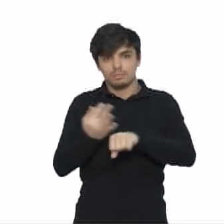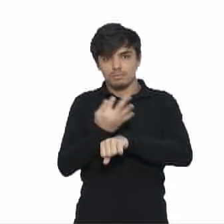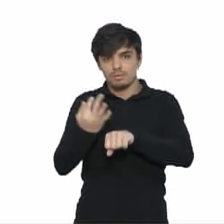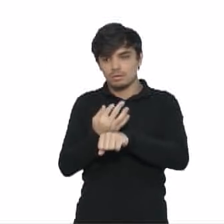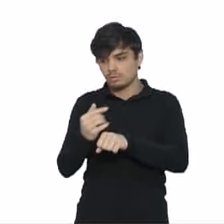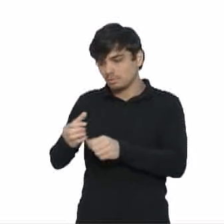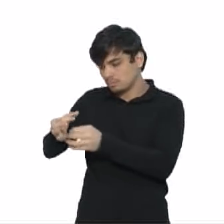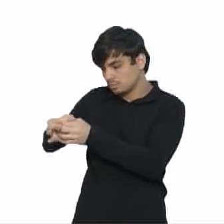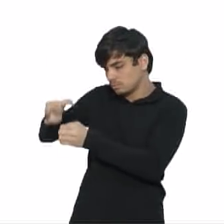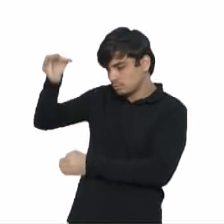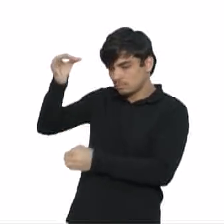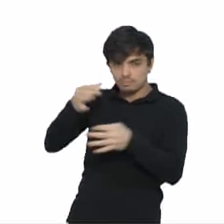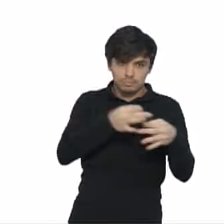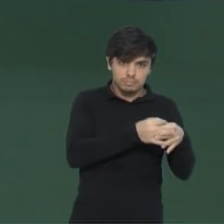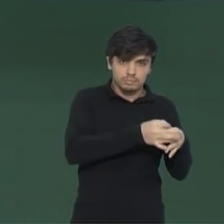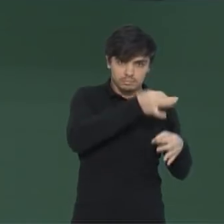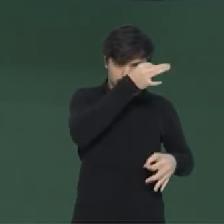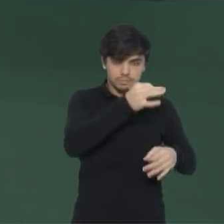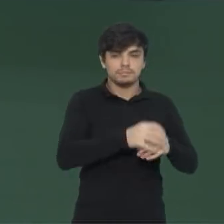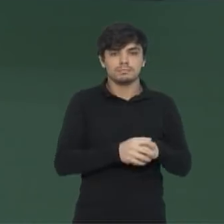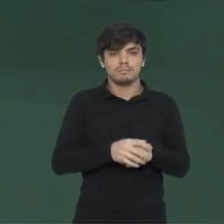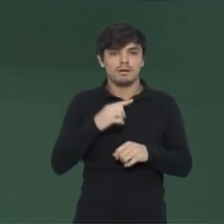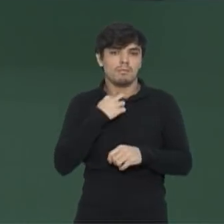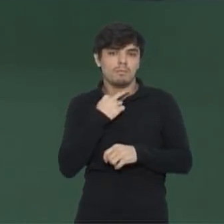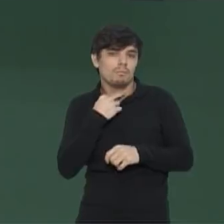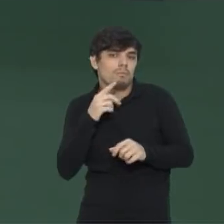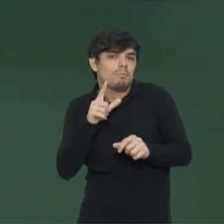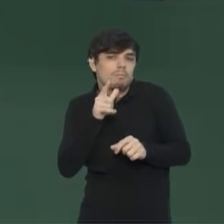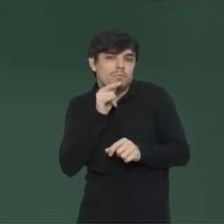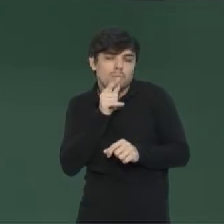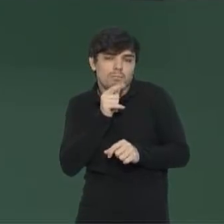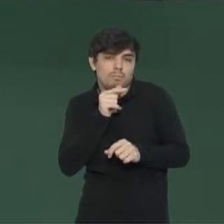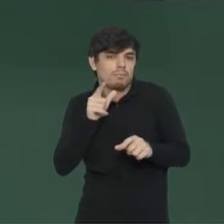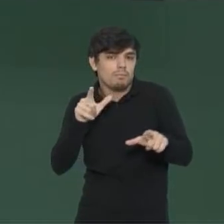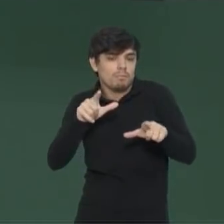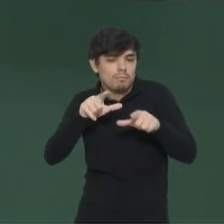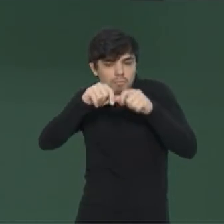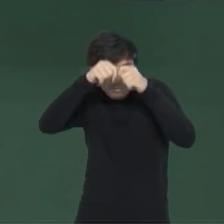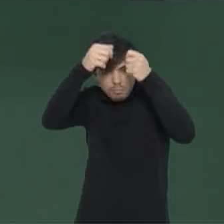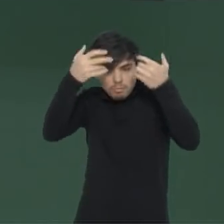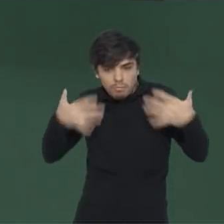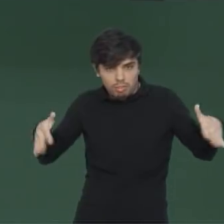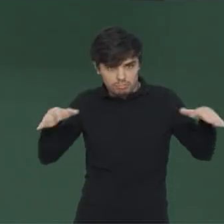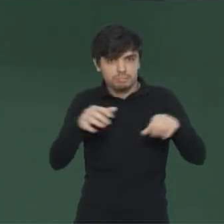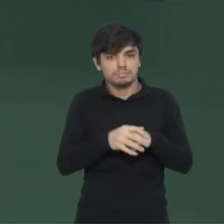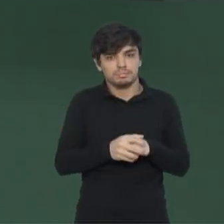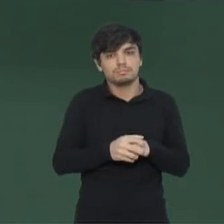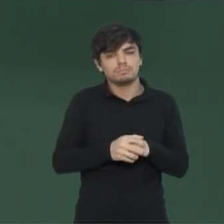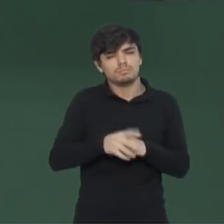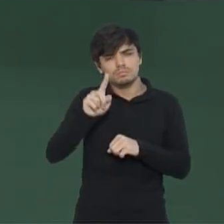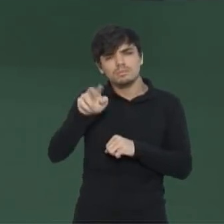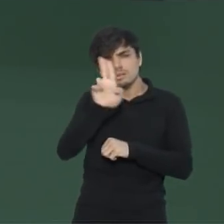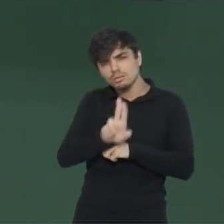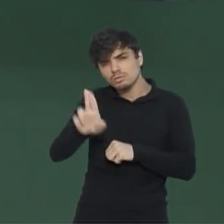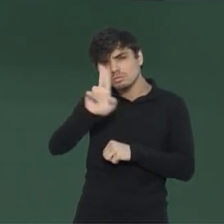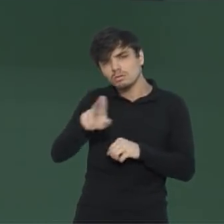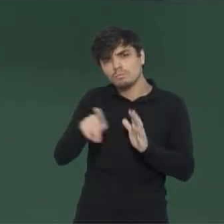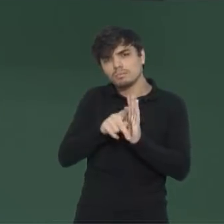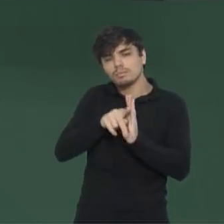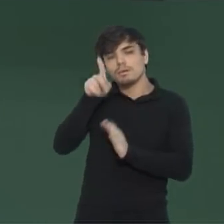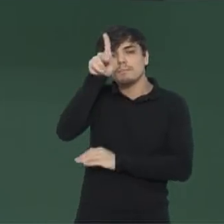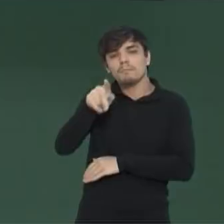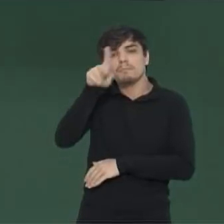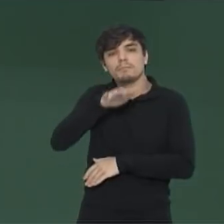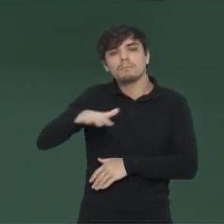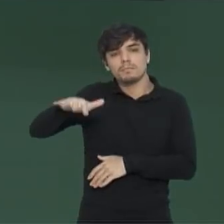para que não houvesse problema de desmoronar ou algo parecido. Então, os aquedutos foram muito úteis para que a população